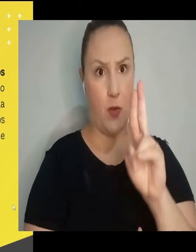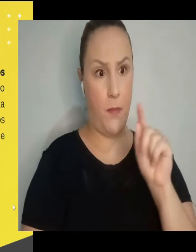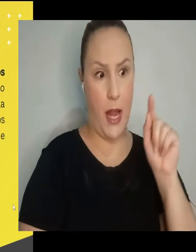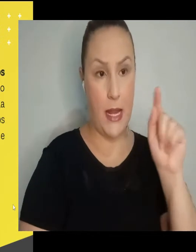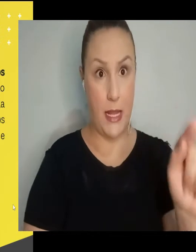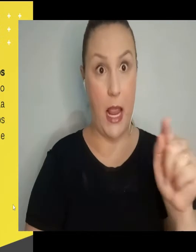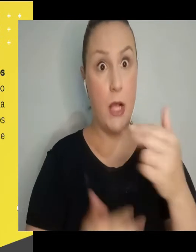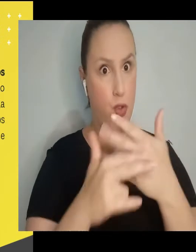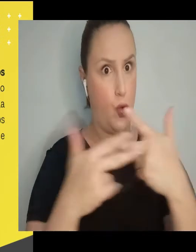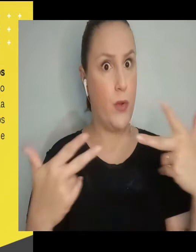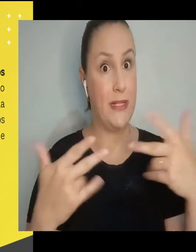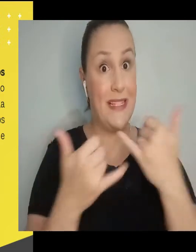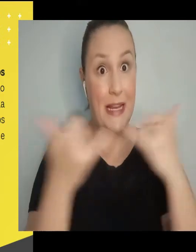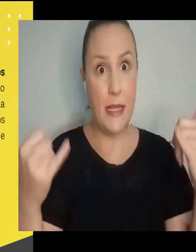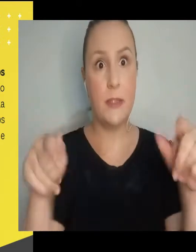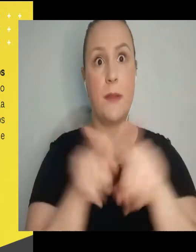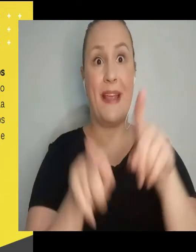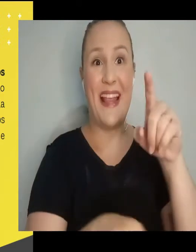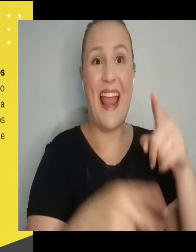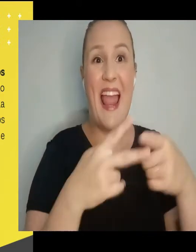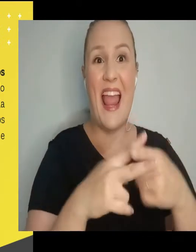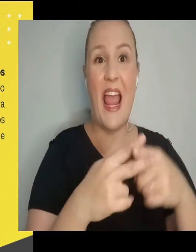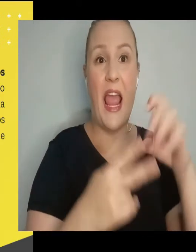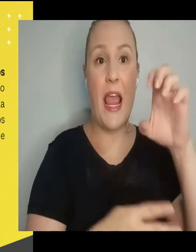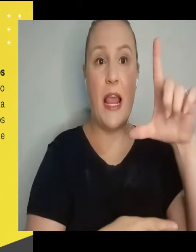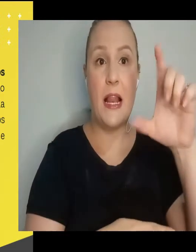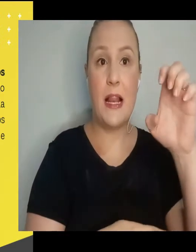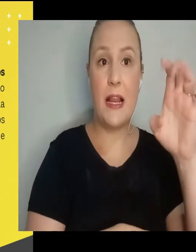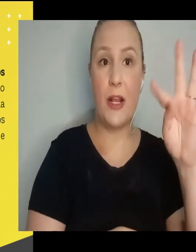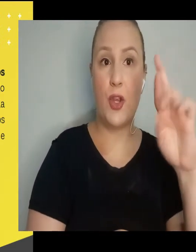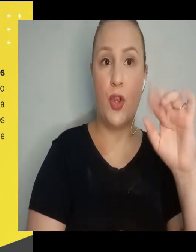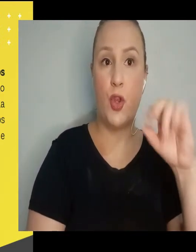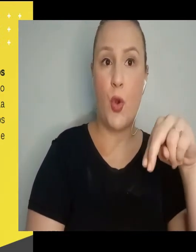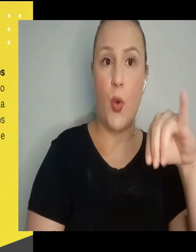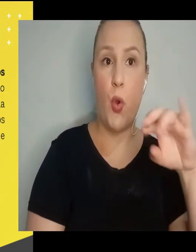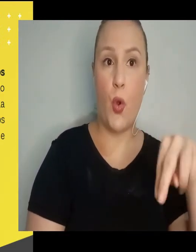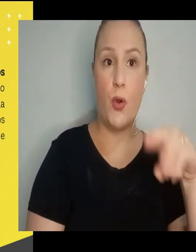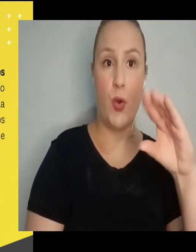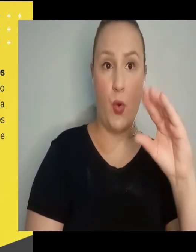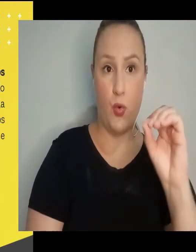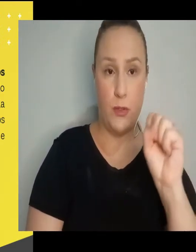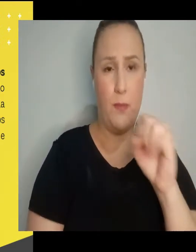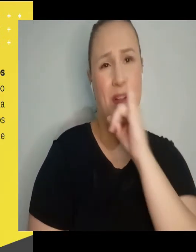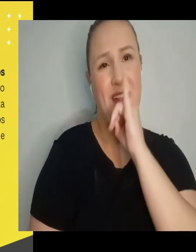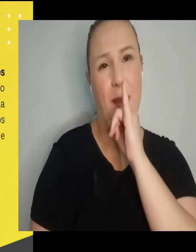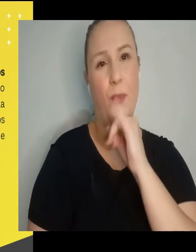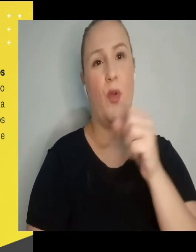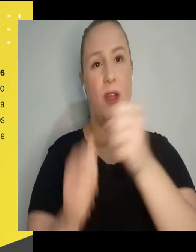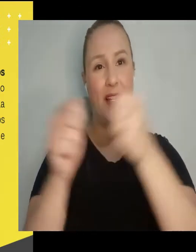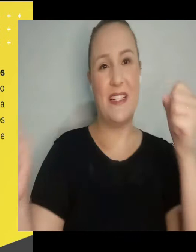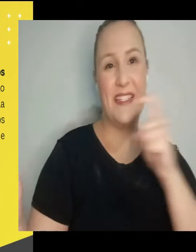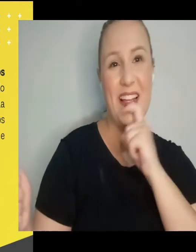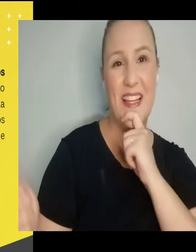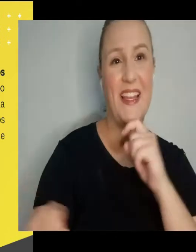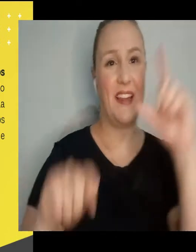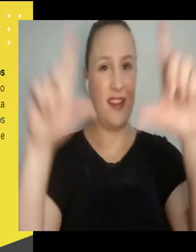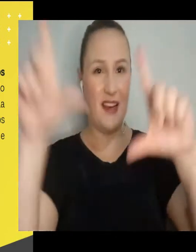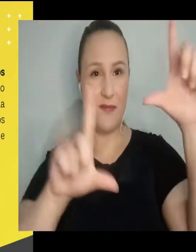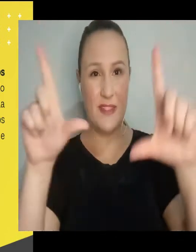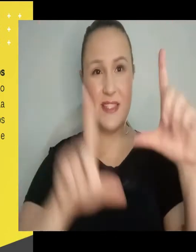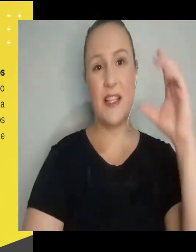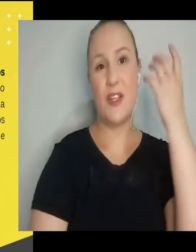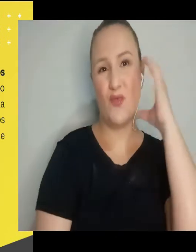O circuito elétrico, então, ele é utilizado para ligar dispositivos elétricos e eletrônicos. Por exemplo, a